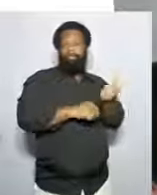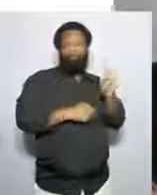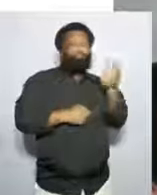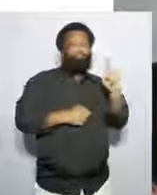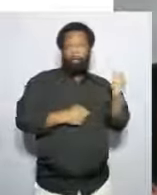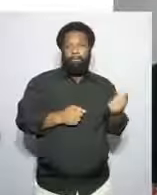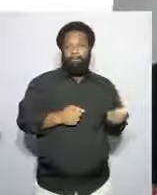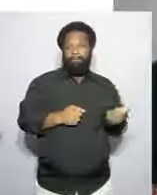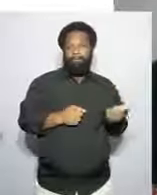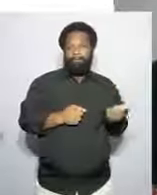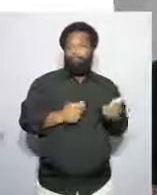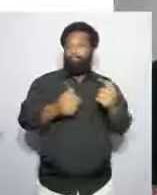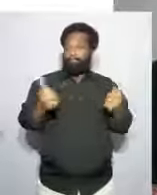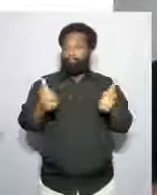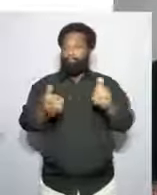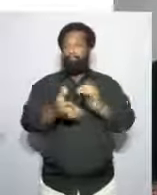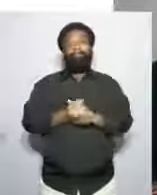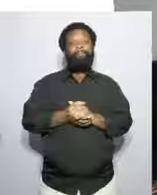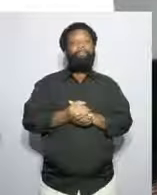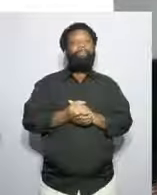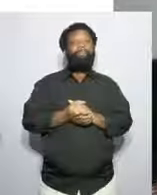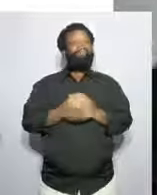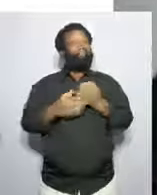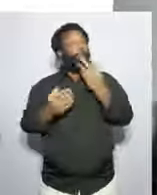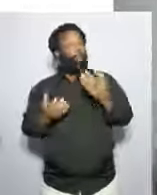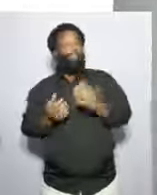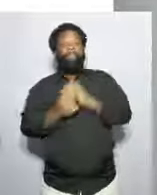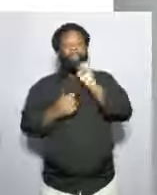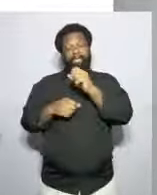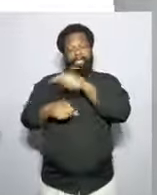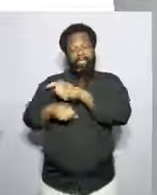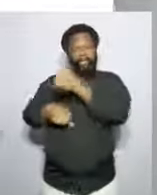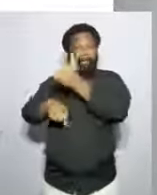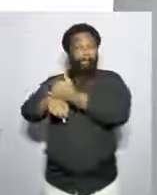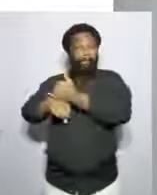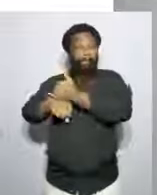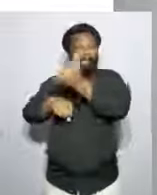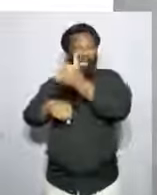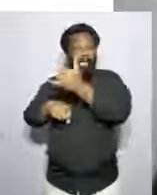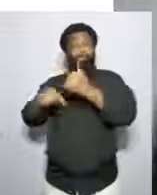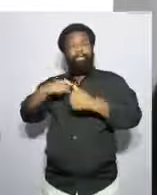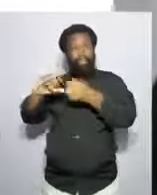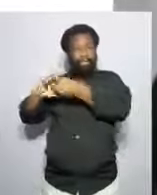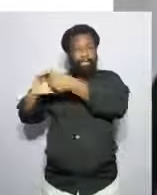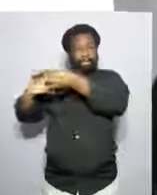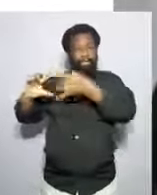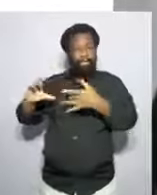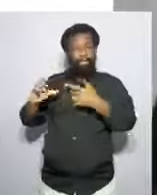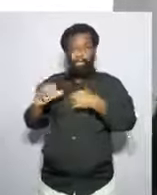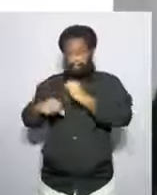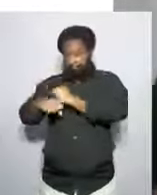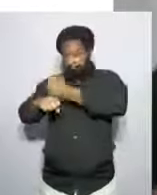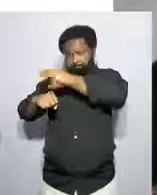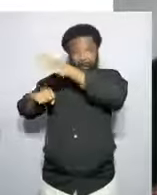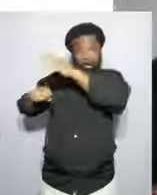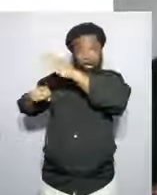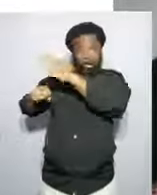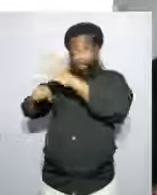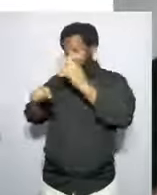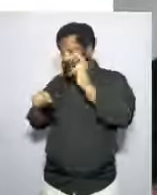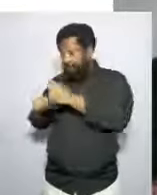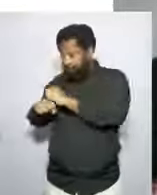são. Tudo bem? Bom, se os metais tem uma característica de um brilho característico,